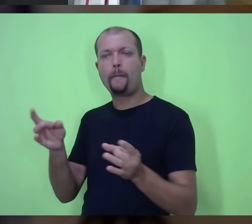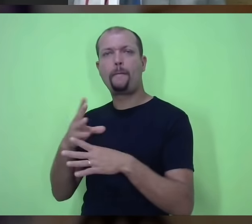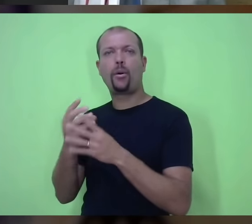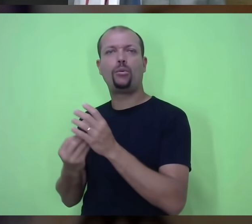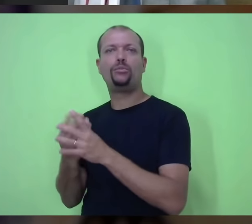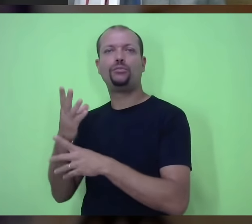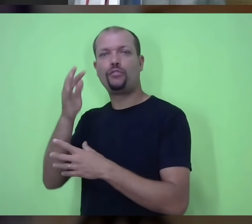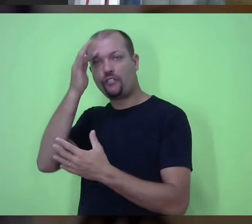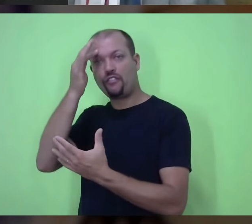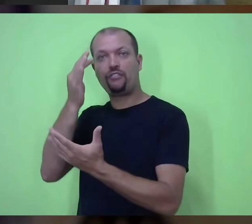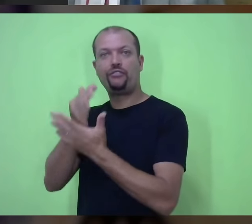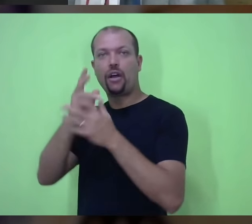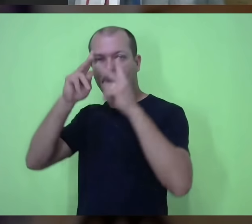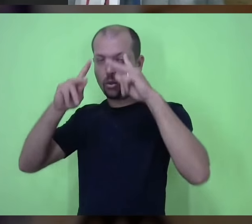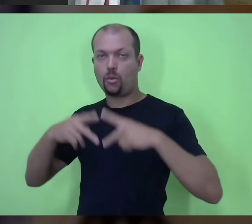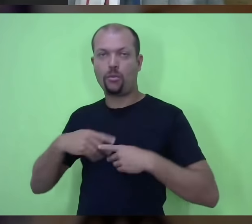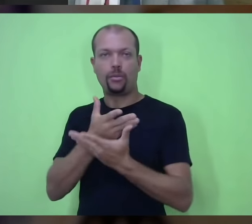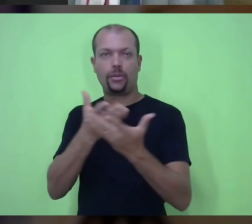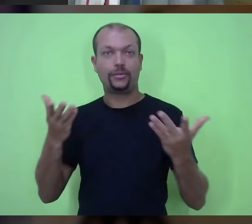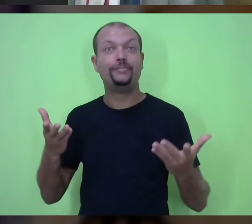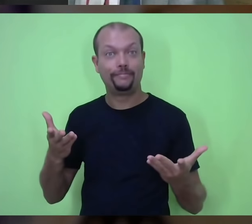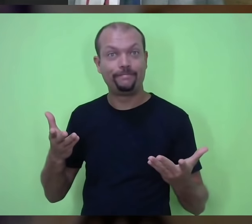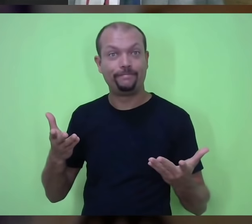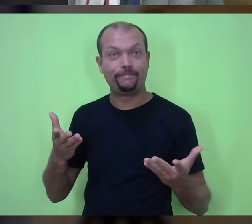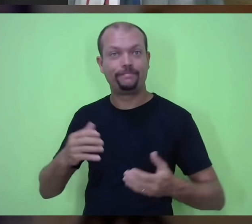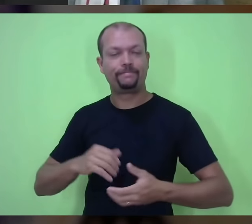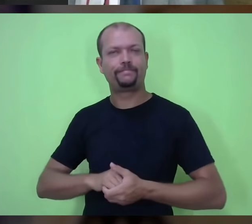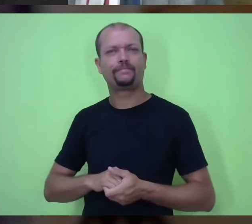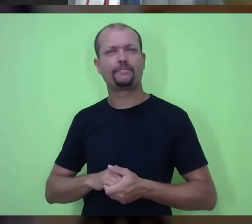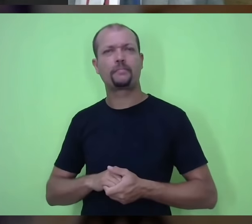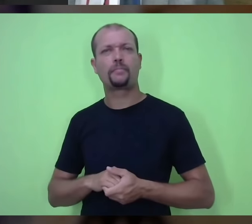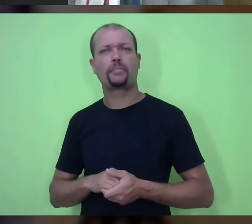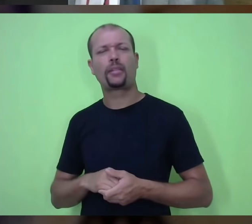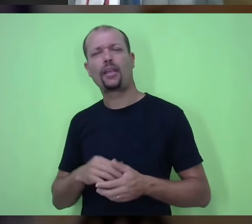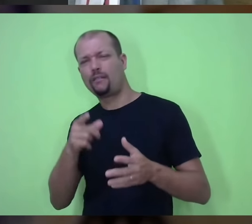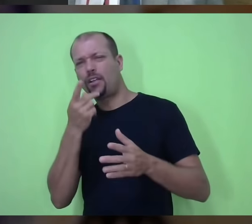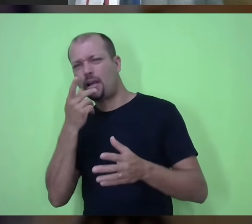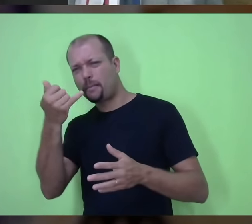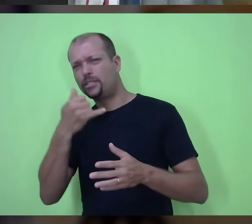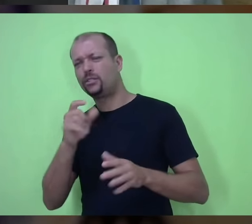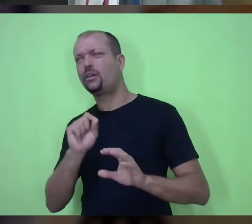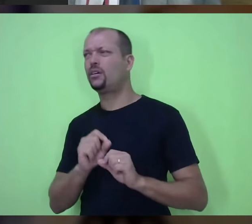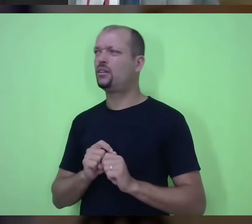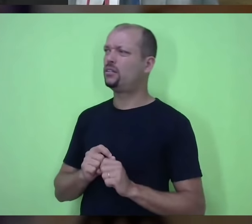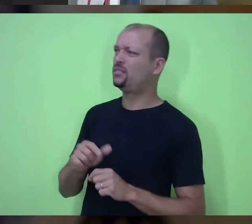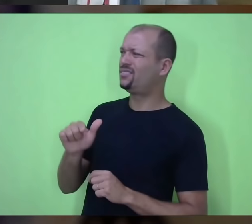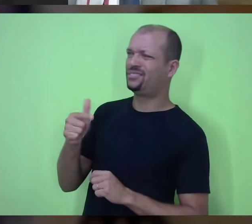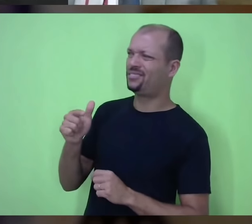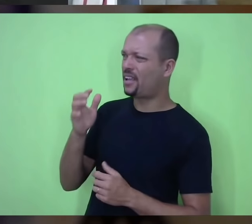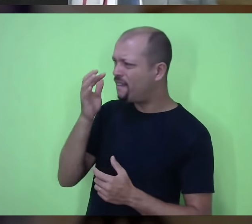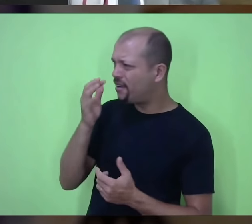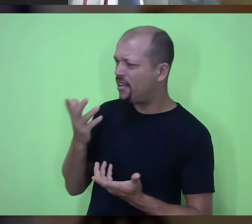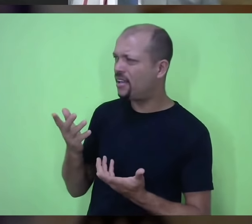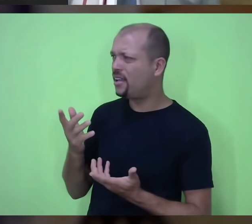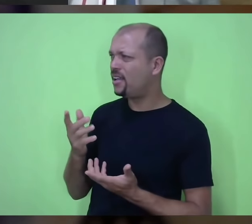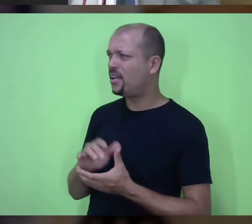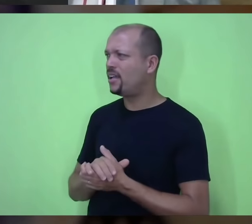do ser humano. Agora você fala, então quer dizer que não existe